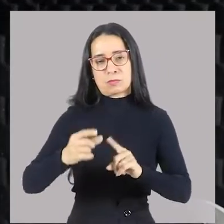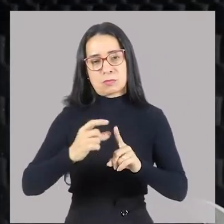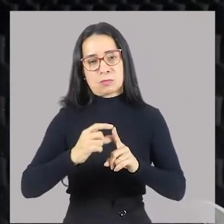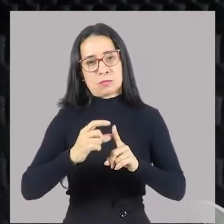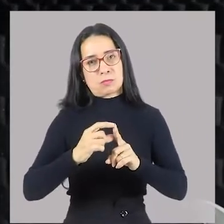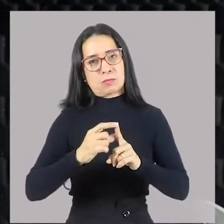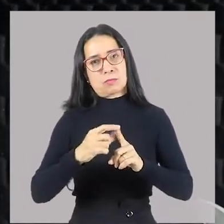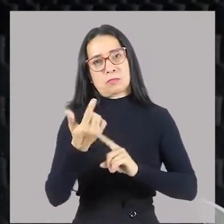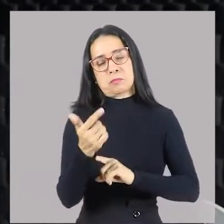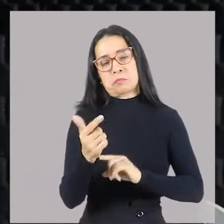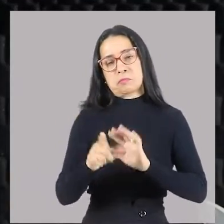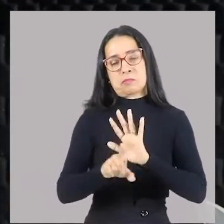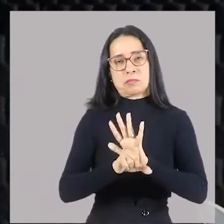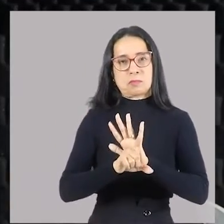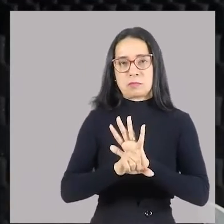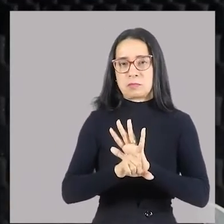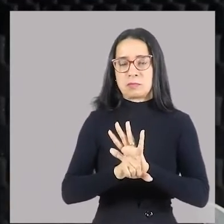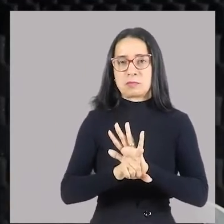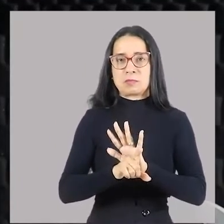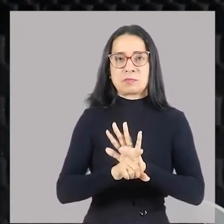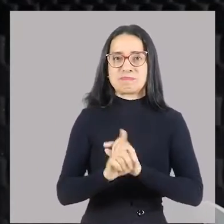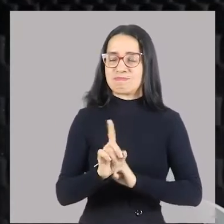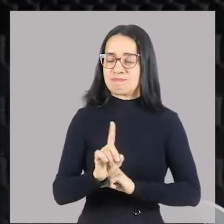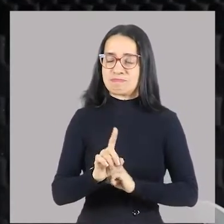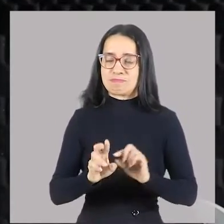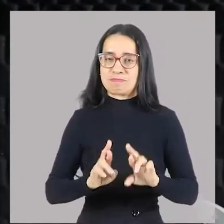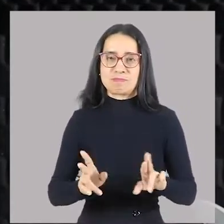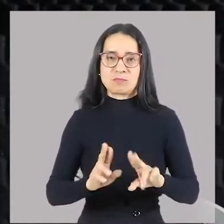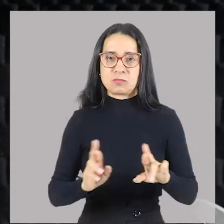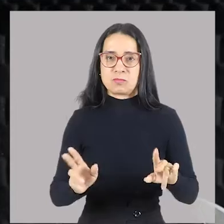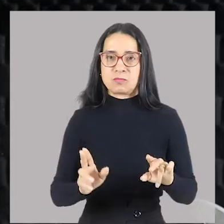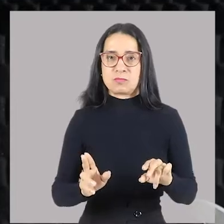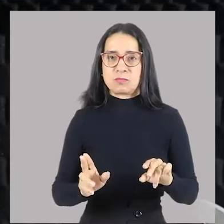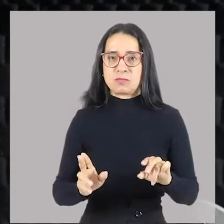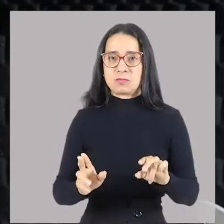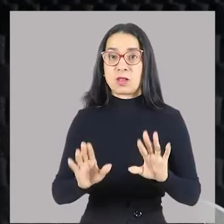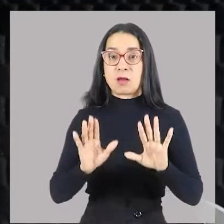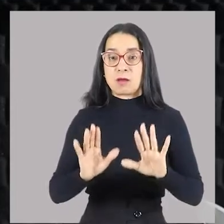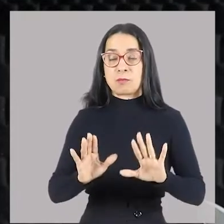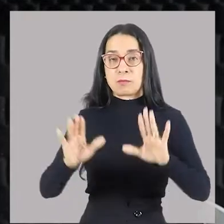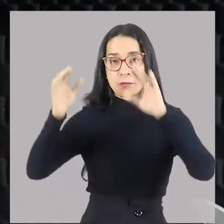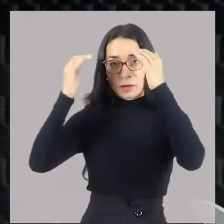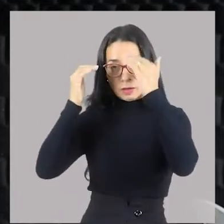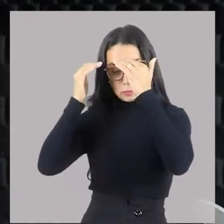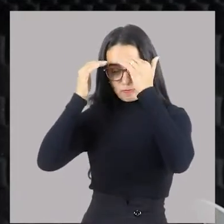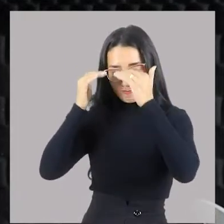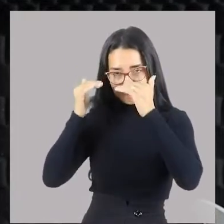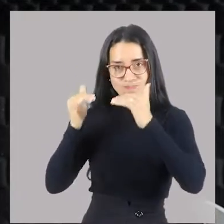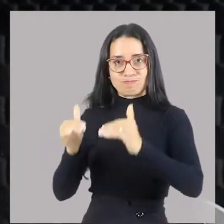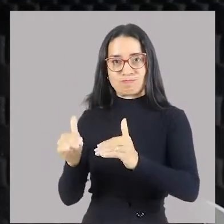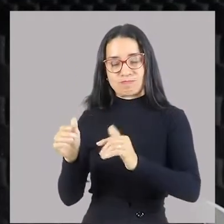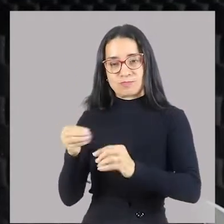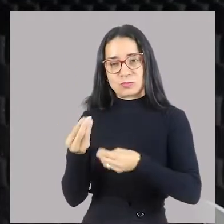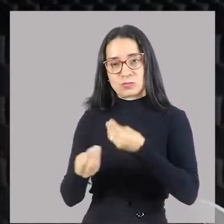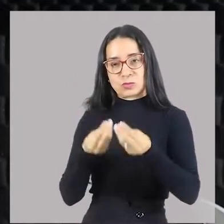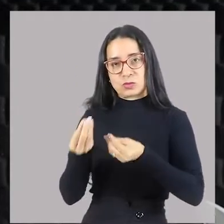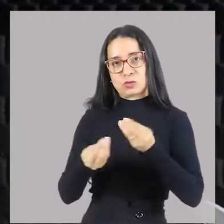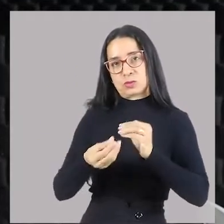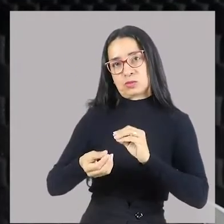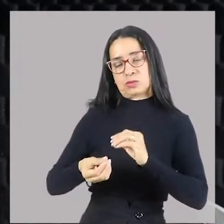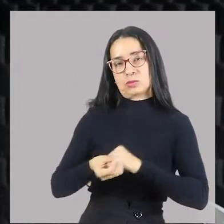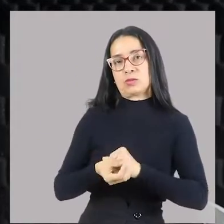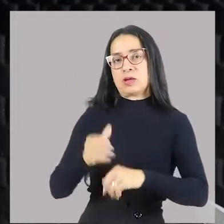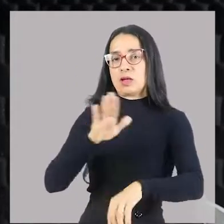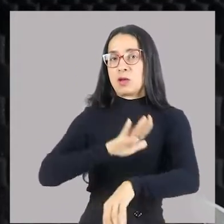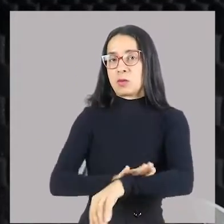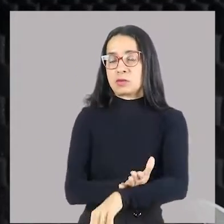terra sem lei. Não, não é dessa forma, não é dessa maneira. Mas a intolerância, assim como o racismo, infelizmente,